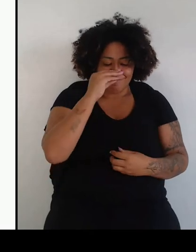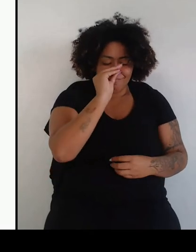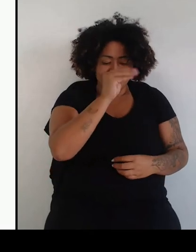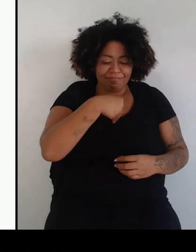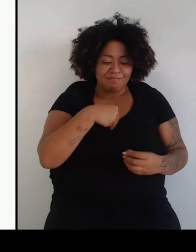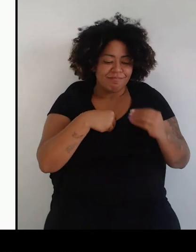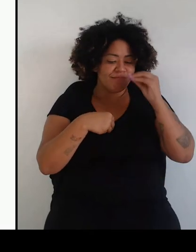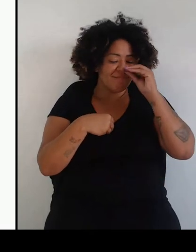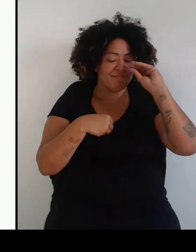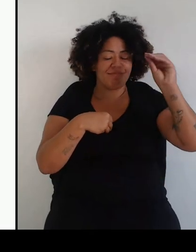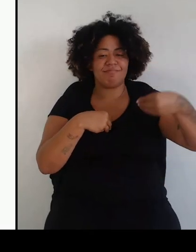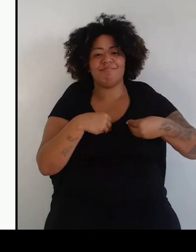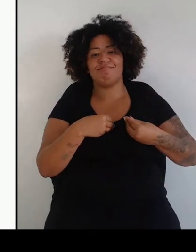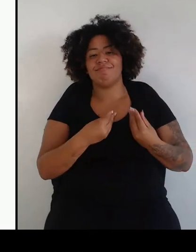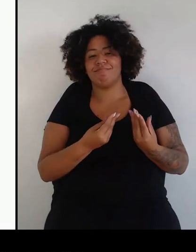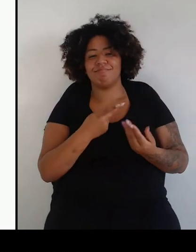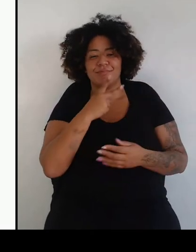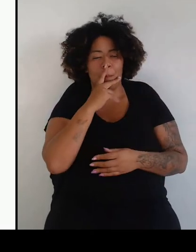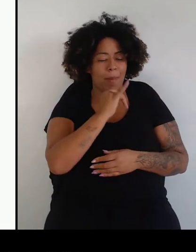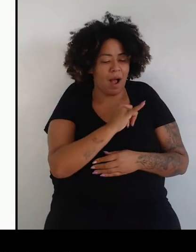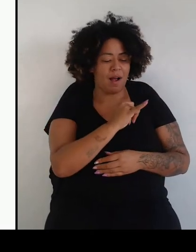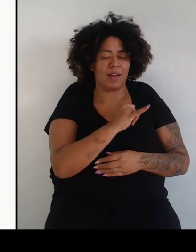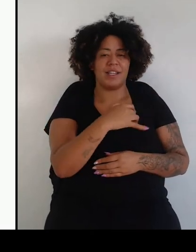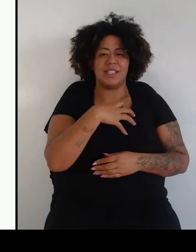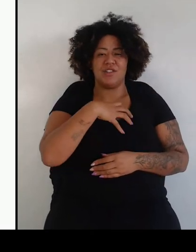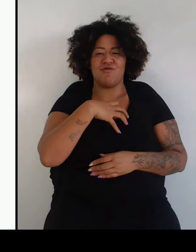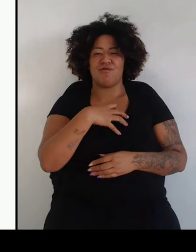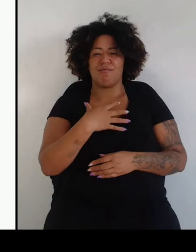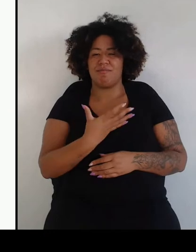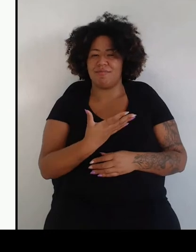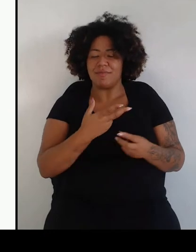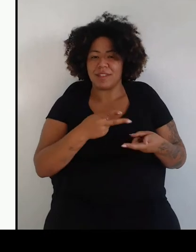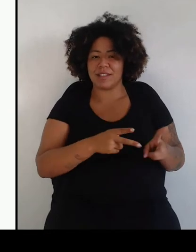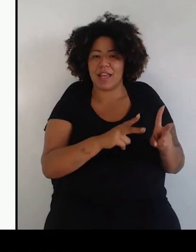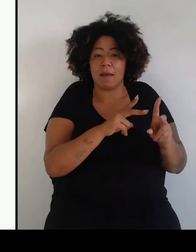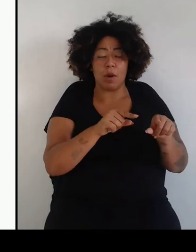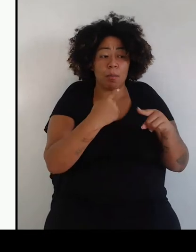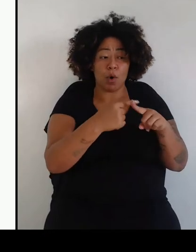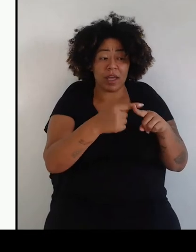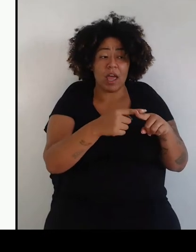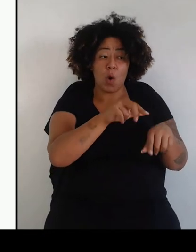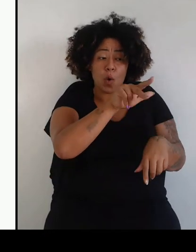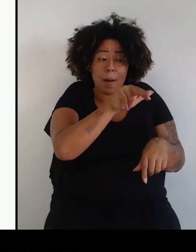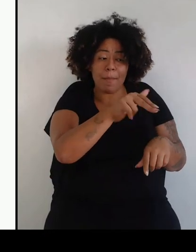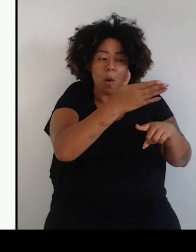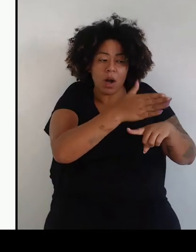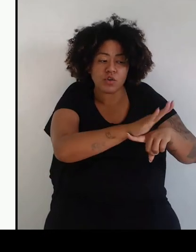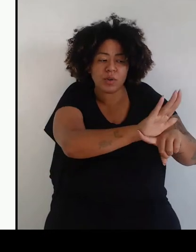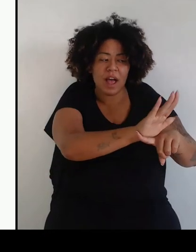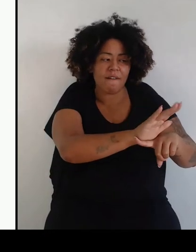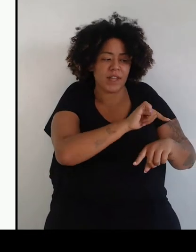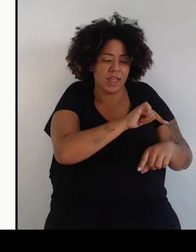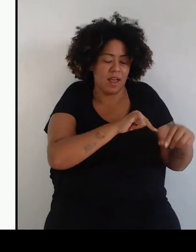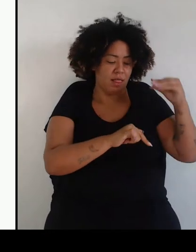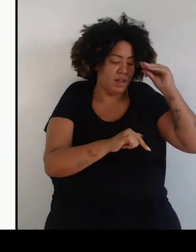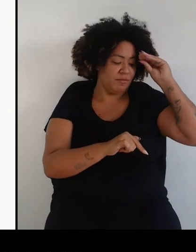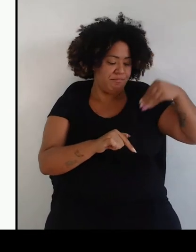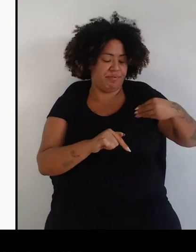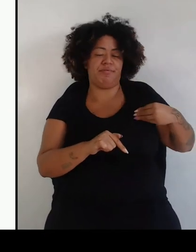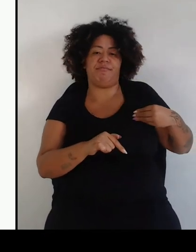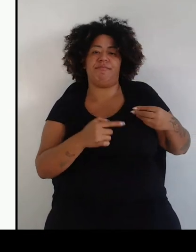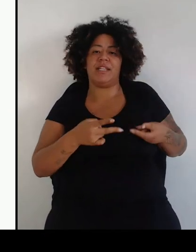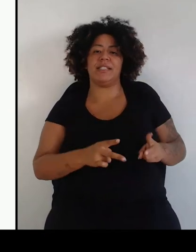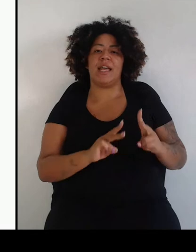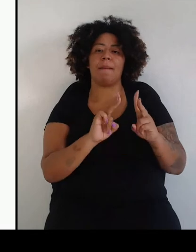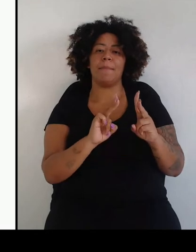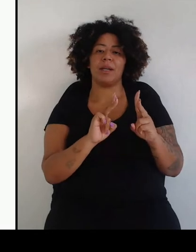o seu pai favorecia seu irmão e rejeitava a natureza de bacon e ele teve aqui